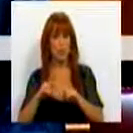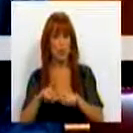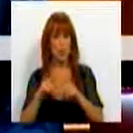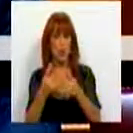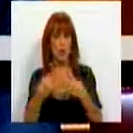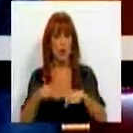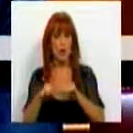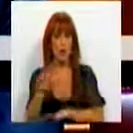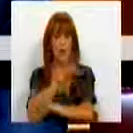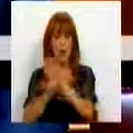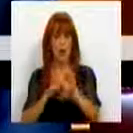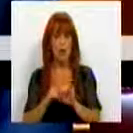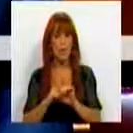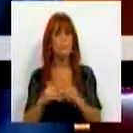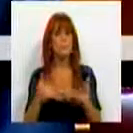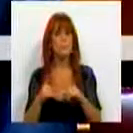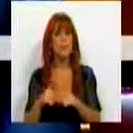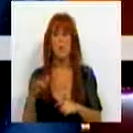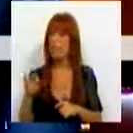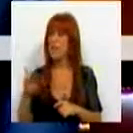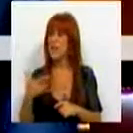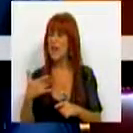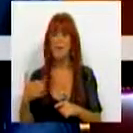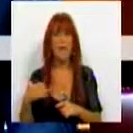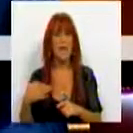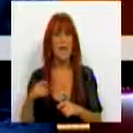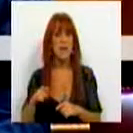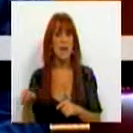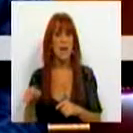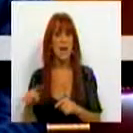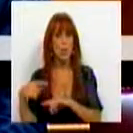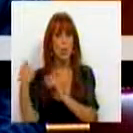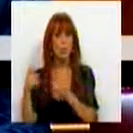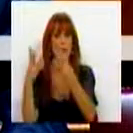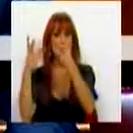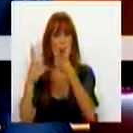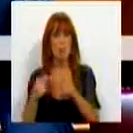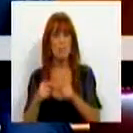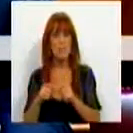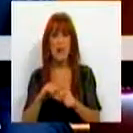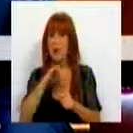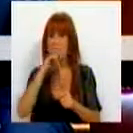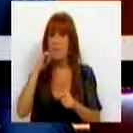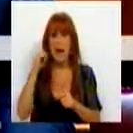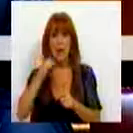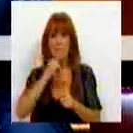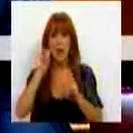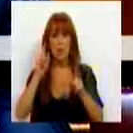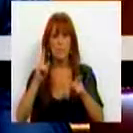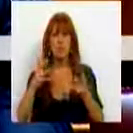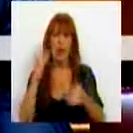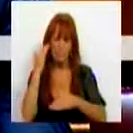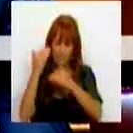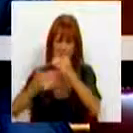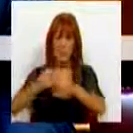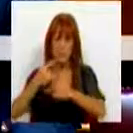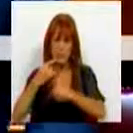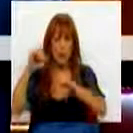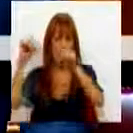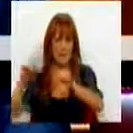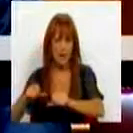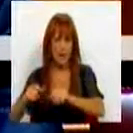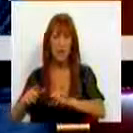Conselho Europeu é que para o PSD e para o CDS o debate orçamental, que ainda não se iniciou, já está a correr muitíssimo